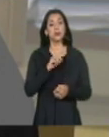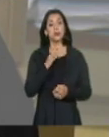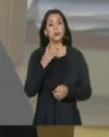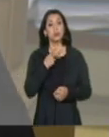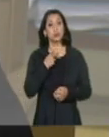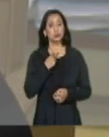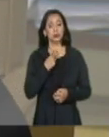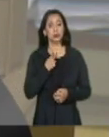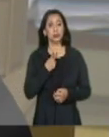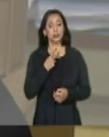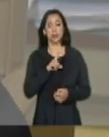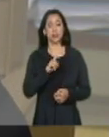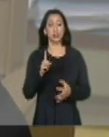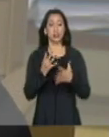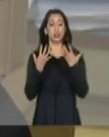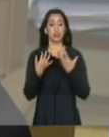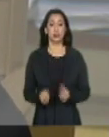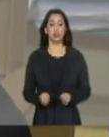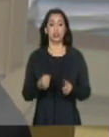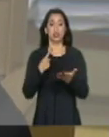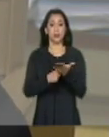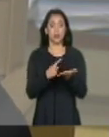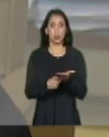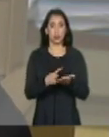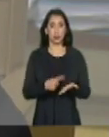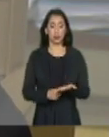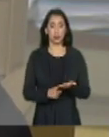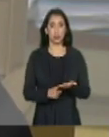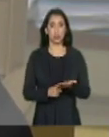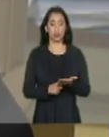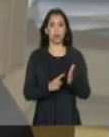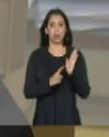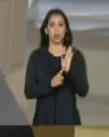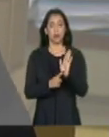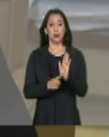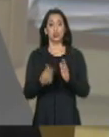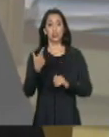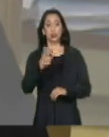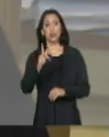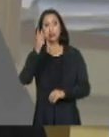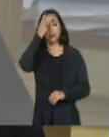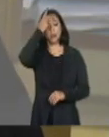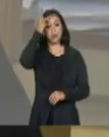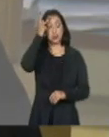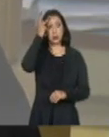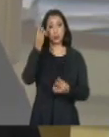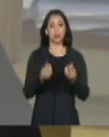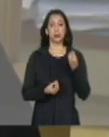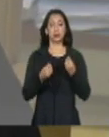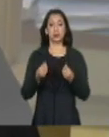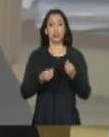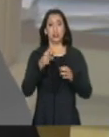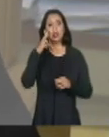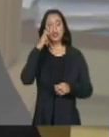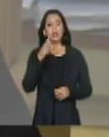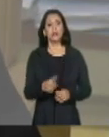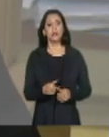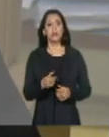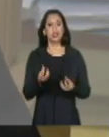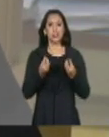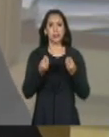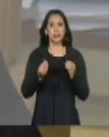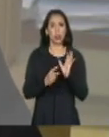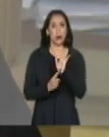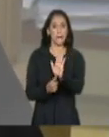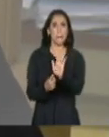renunciar, porque... O acordo diz respeito a terceiros. Mas ele renunciava. Veja, toda uma estrutura de marketing se